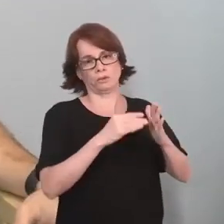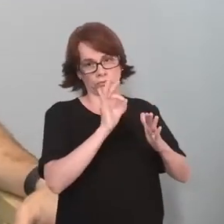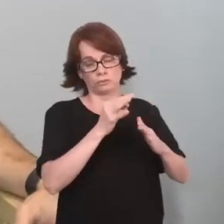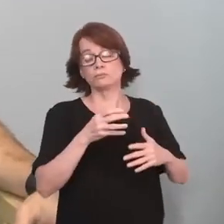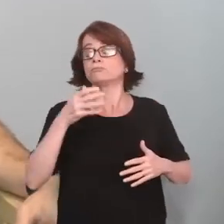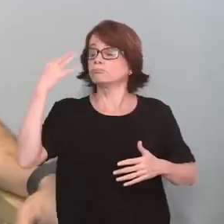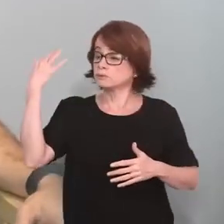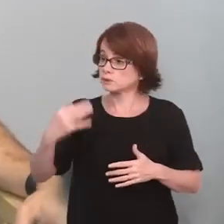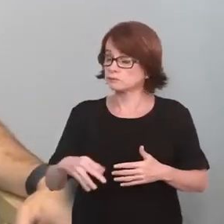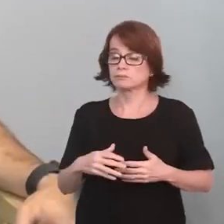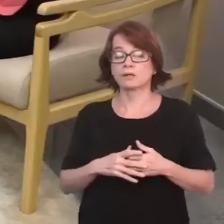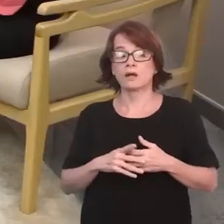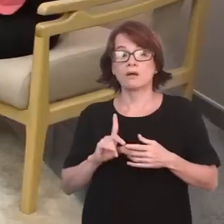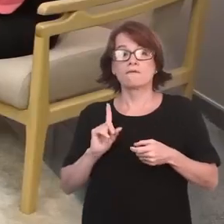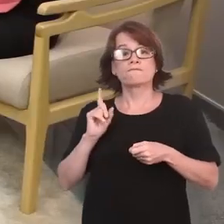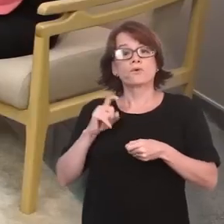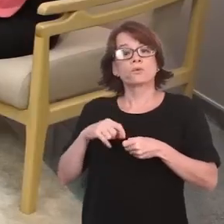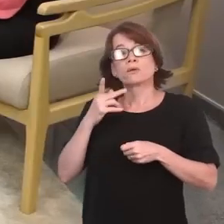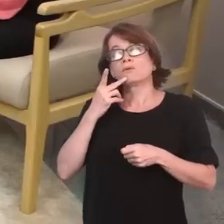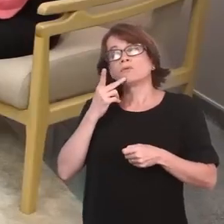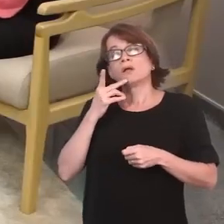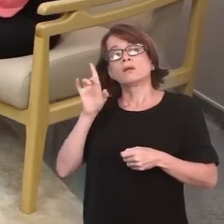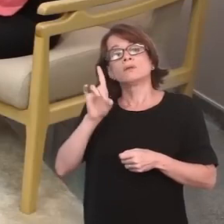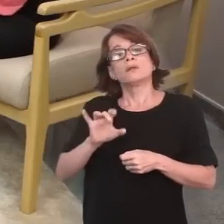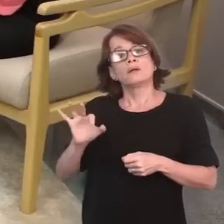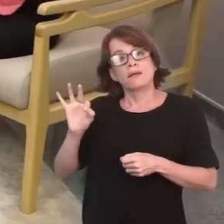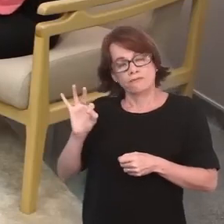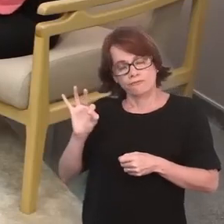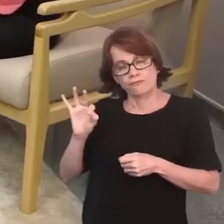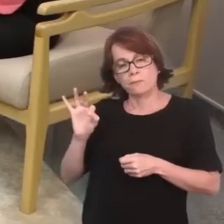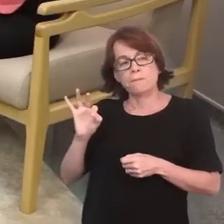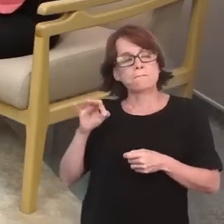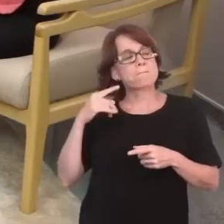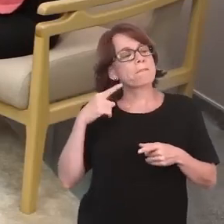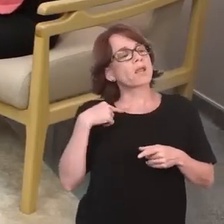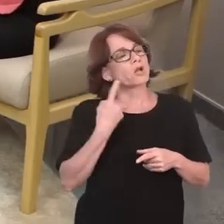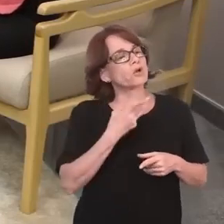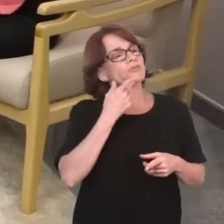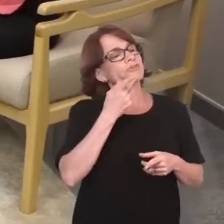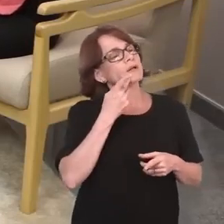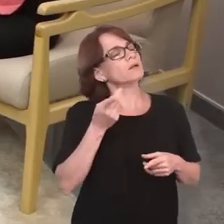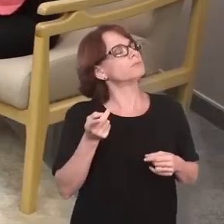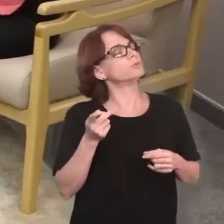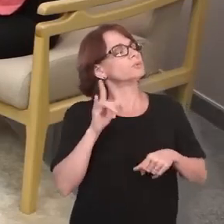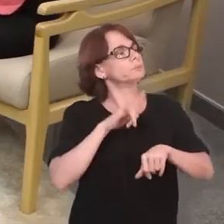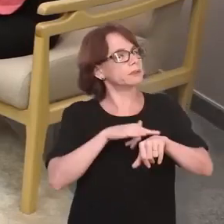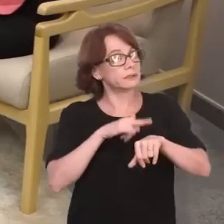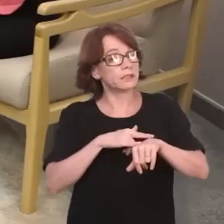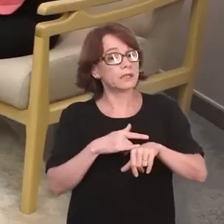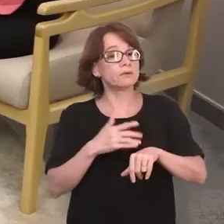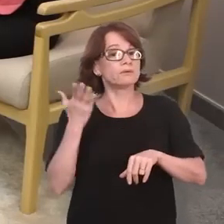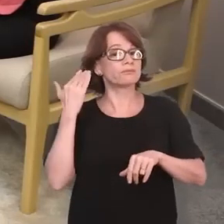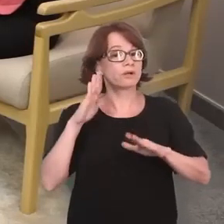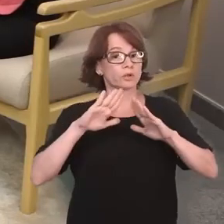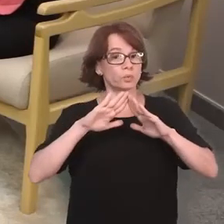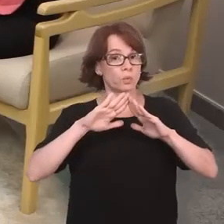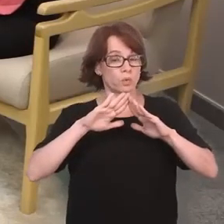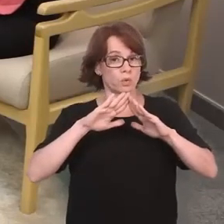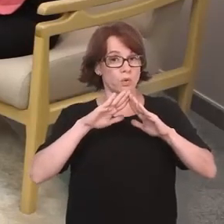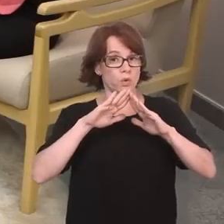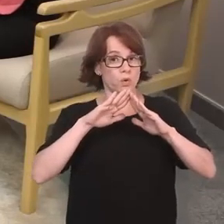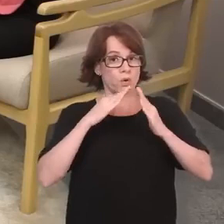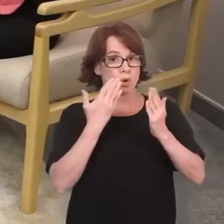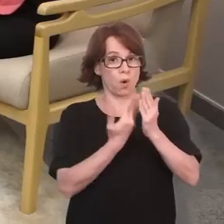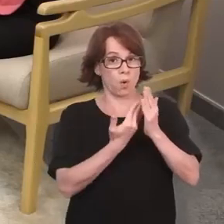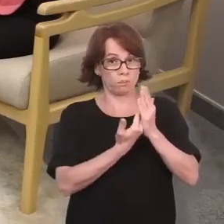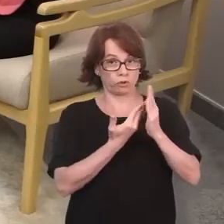Exatamente. Agora, voltando a falar do Distrito Federal, a gente falou do banheiro unissex e anteriormente a gente tinha falado do homeschooling.